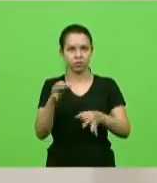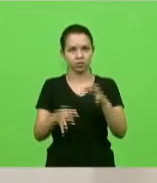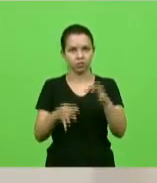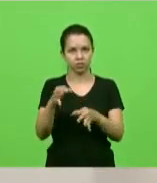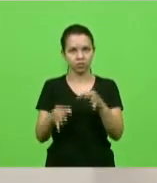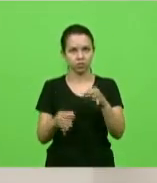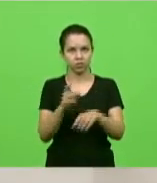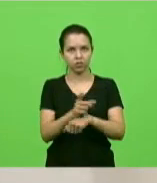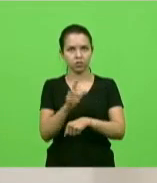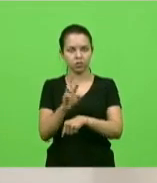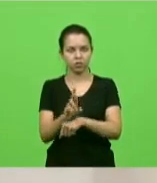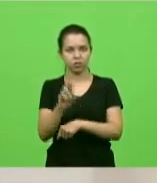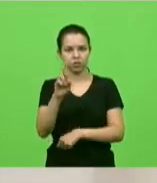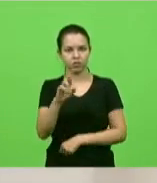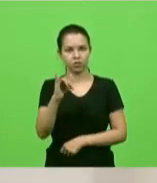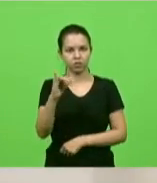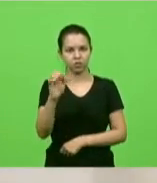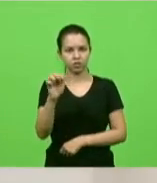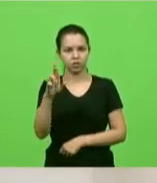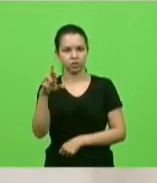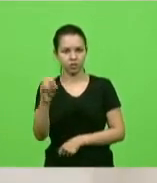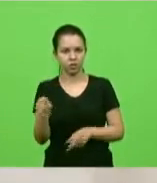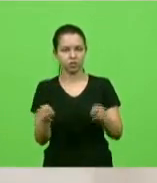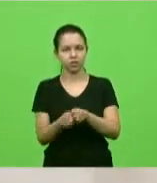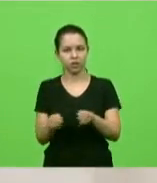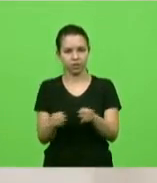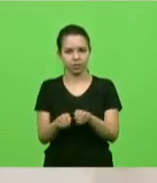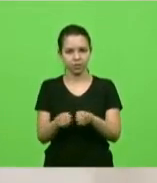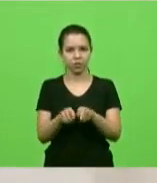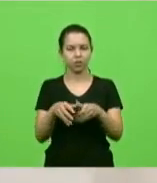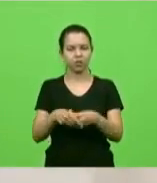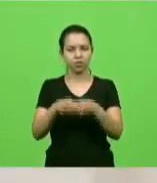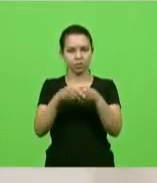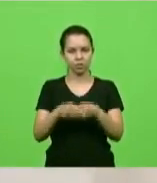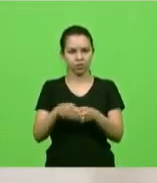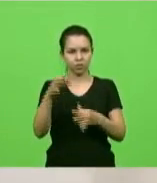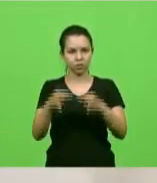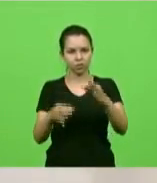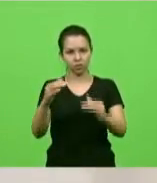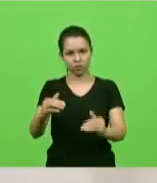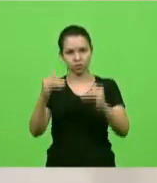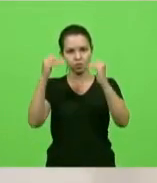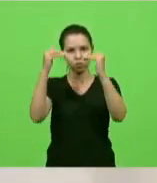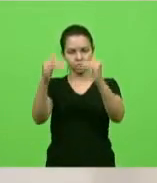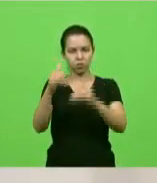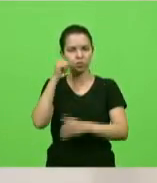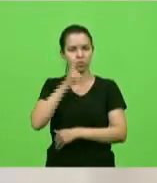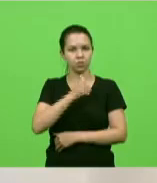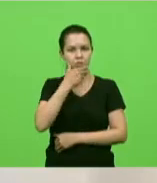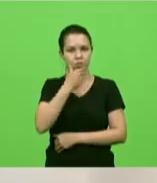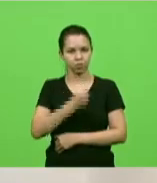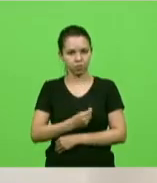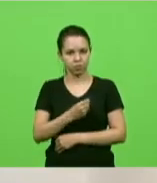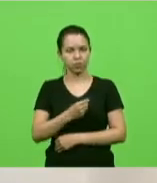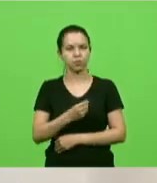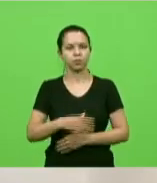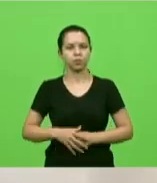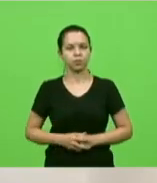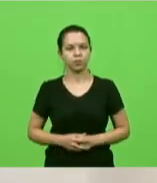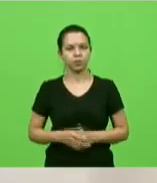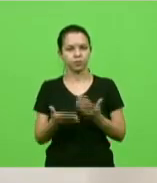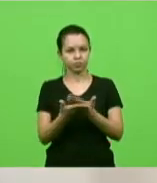Ricardo Rössler. Da mesma forma, quero cumprimentar os desembargadores, as desembargadoras, meus